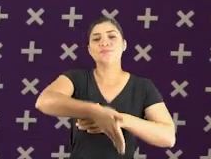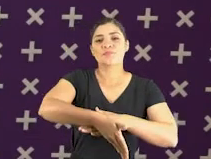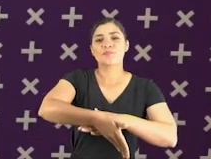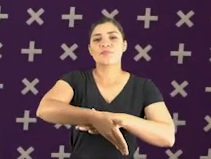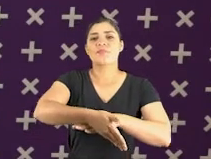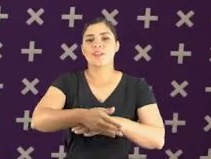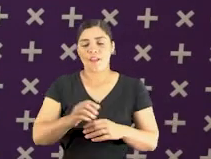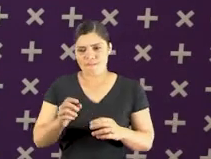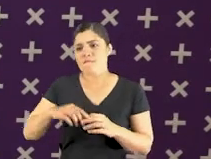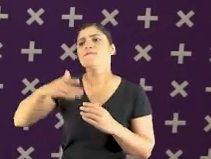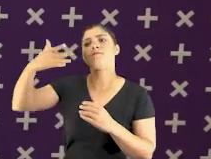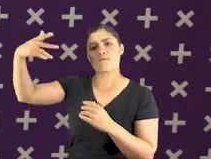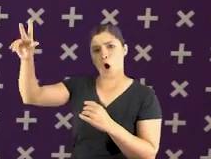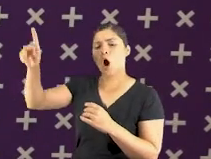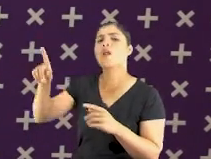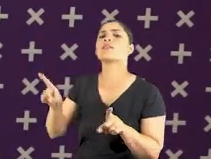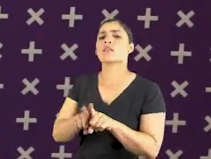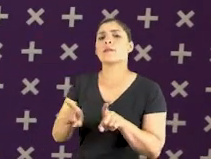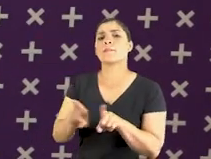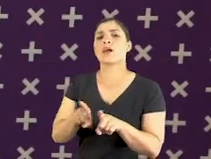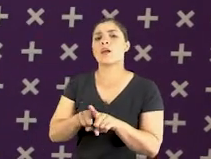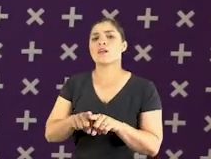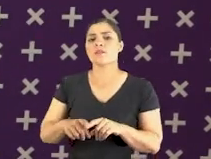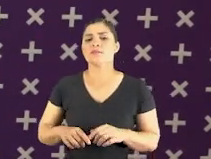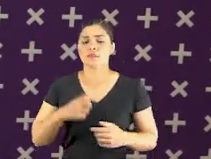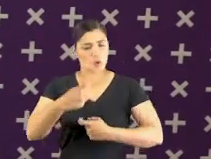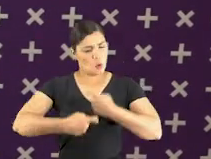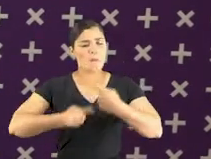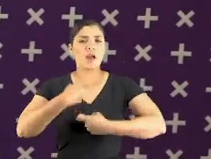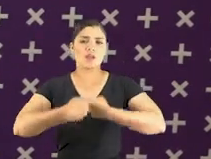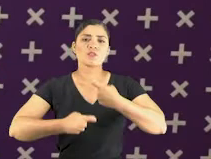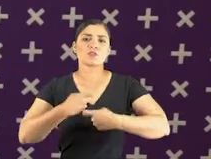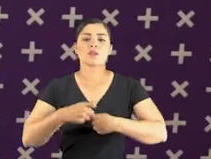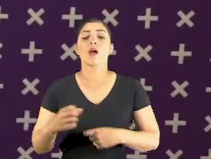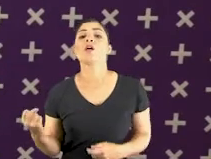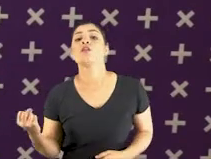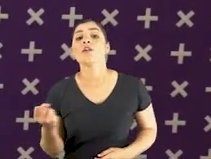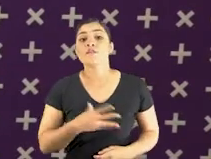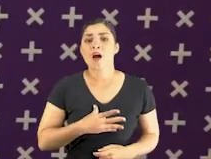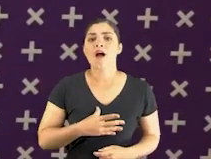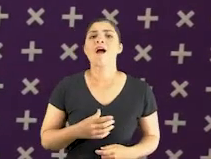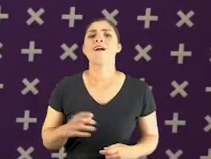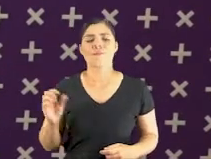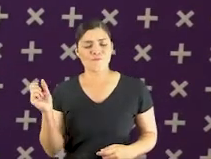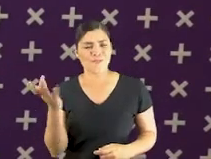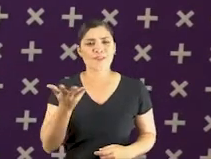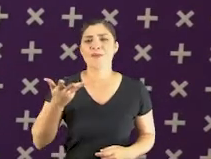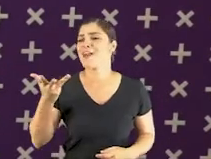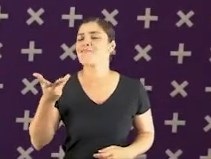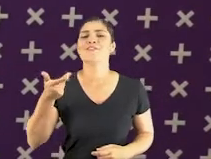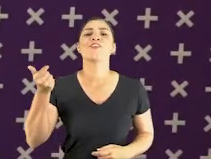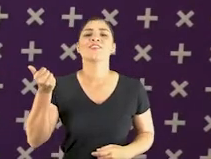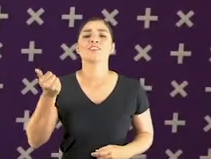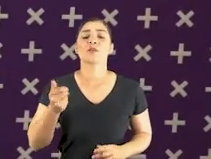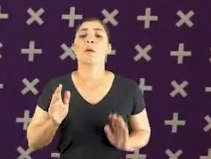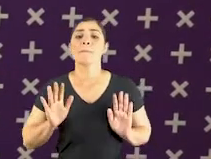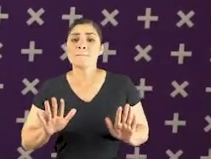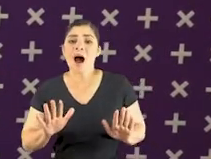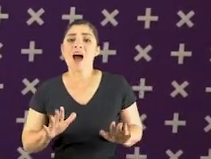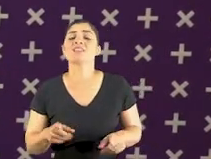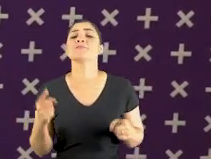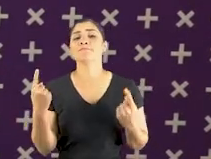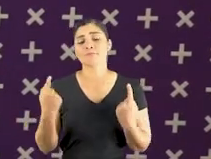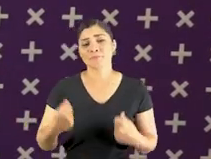tentando engajar todos os colaboradores da sua cadeia produtiva Inovar é algo Fantástico mas muitas vezes